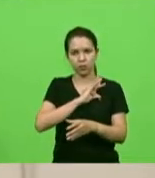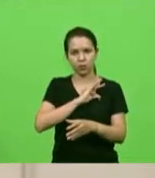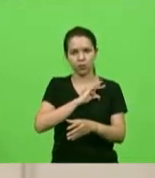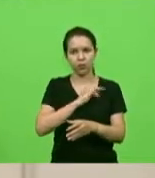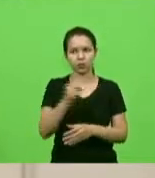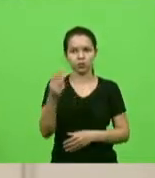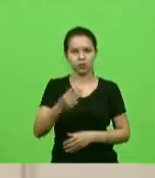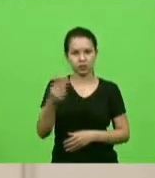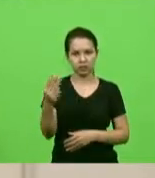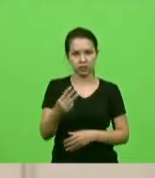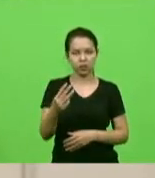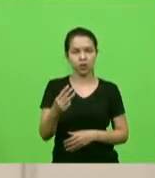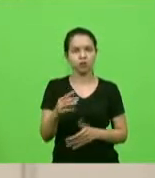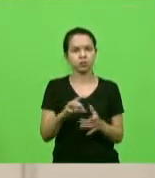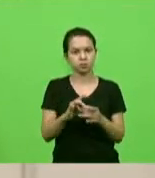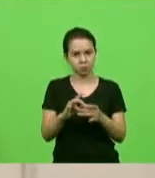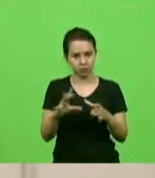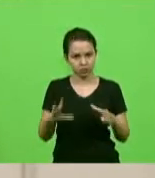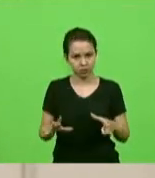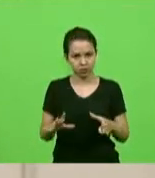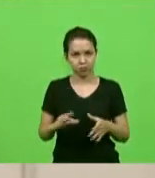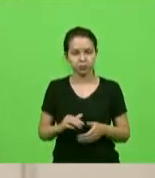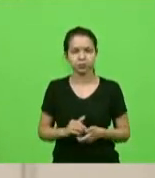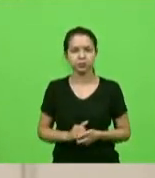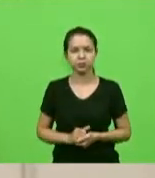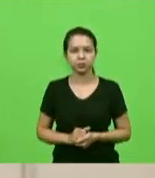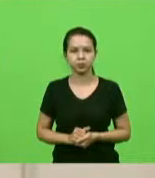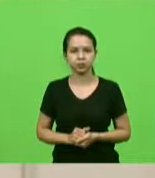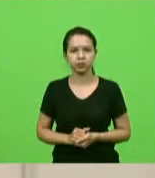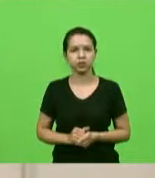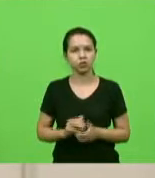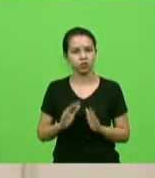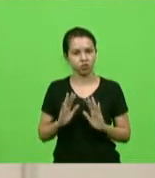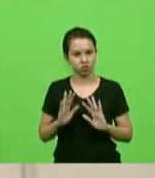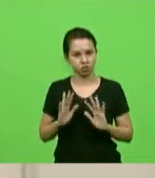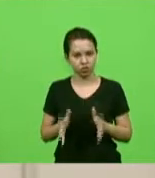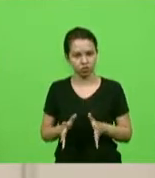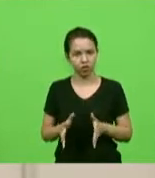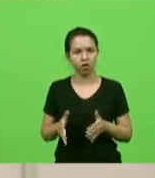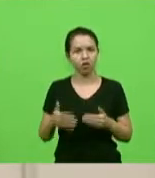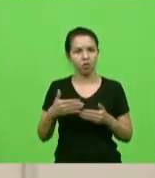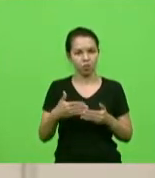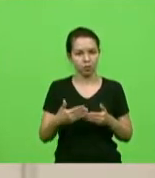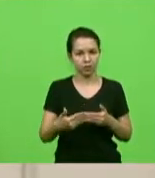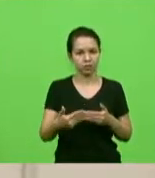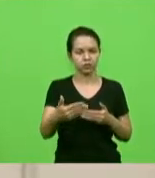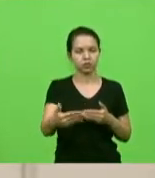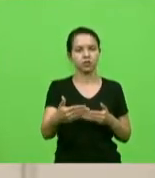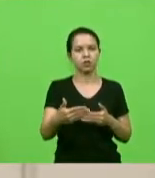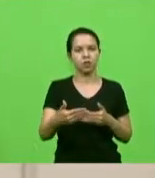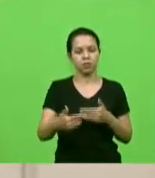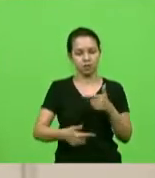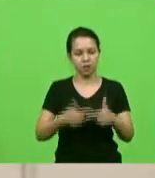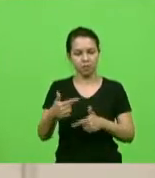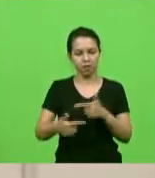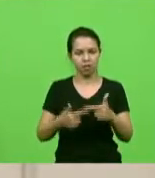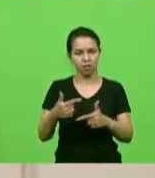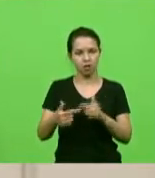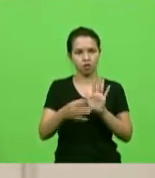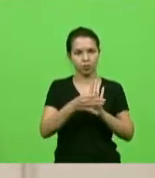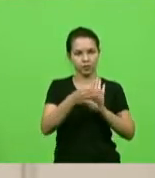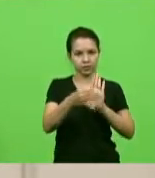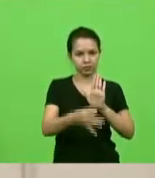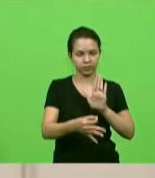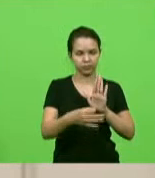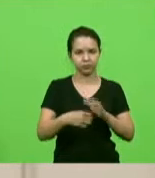do TC à disposição, né? Que já iniciaram, passaram a trabalhar no parecer, de